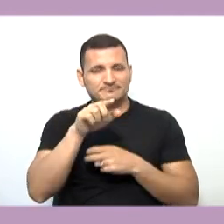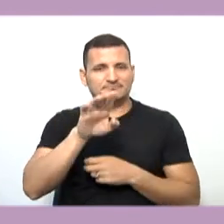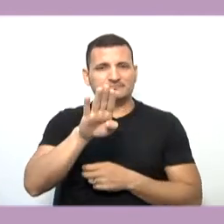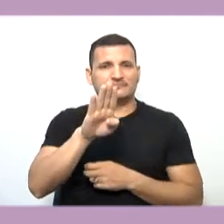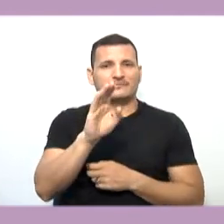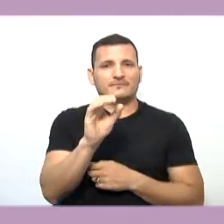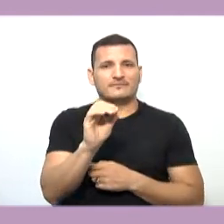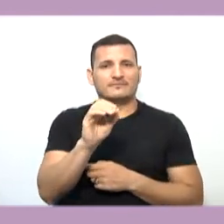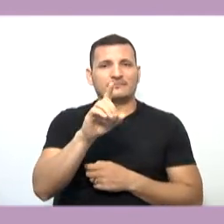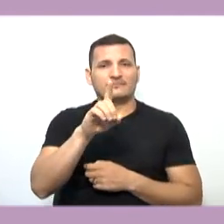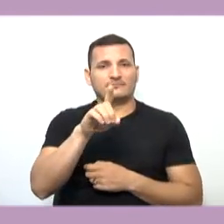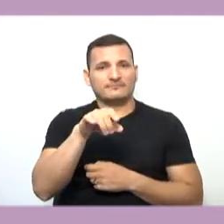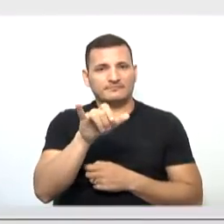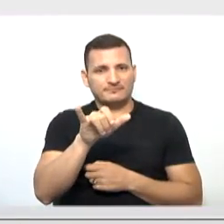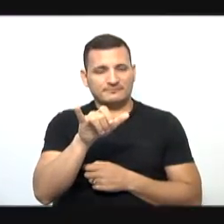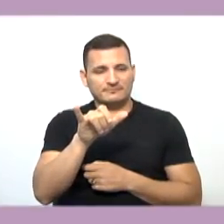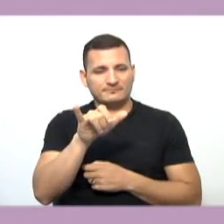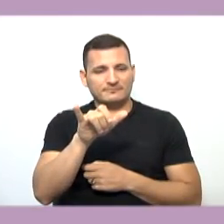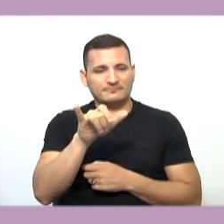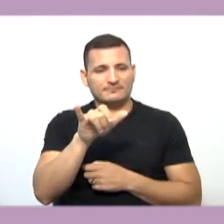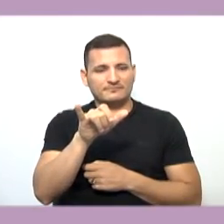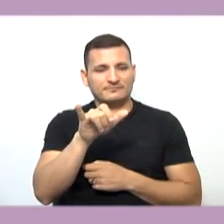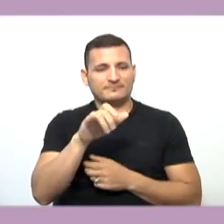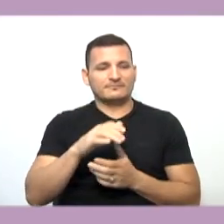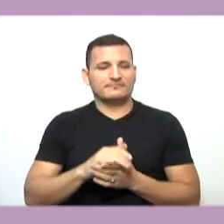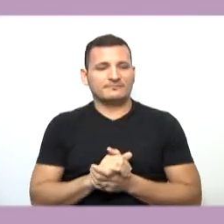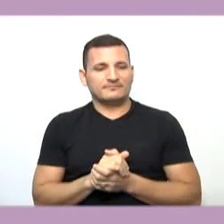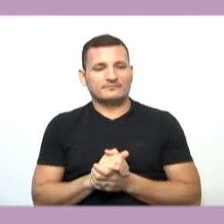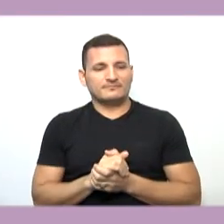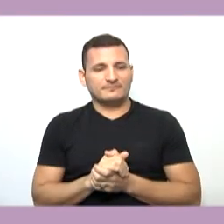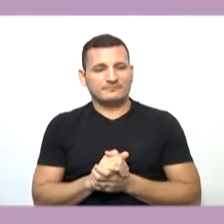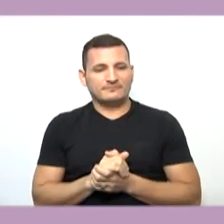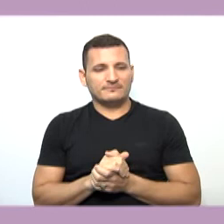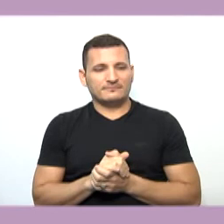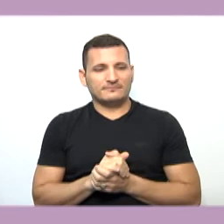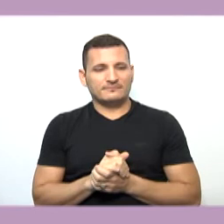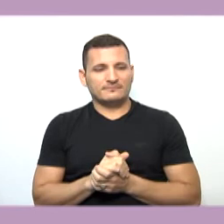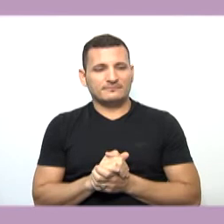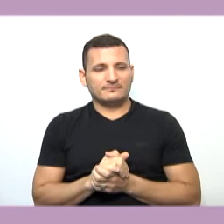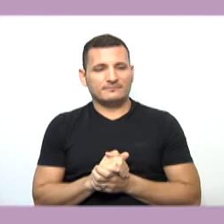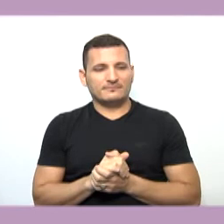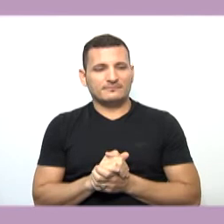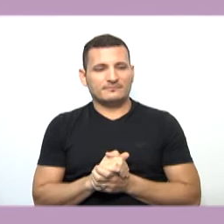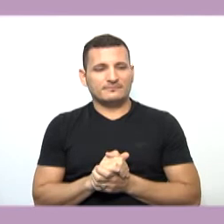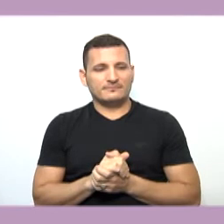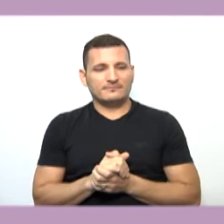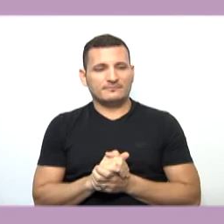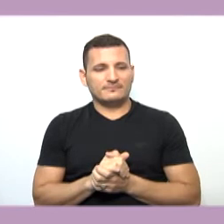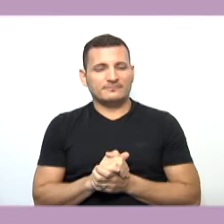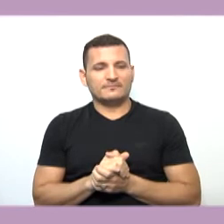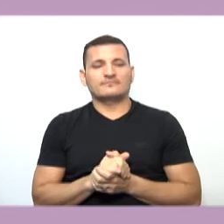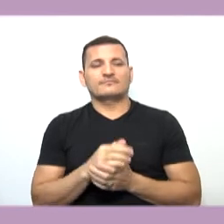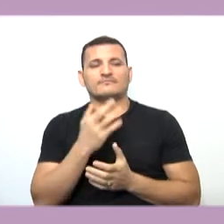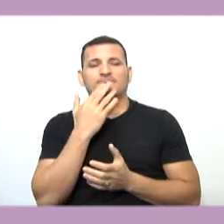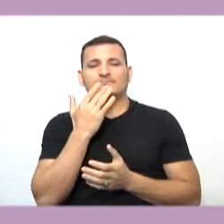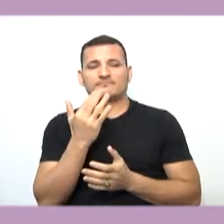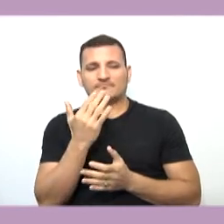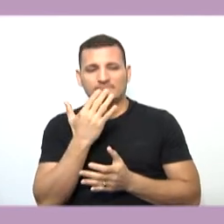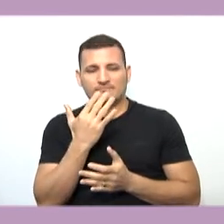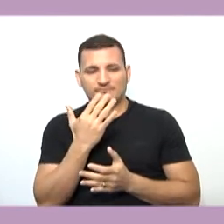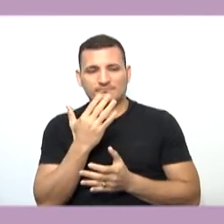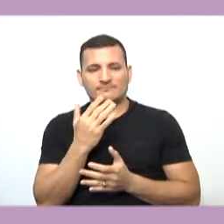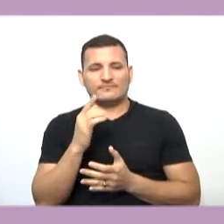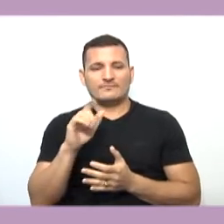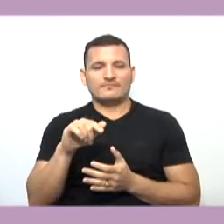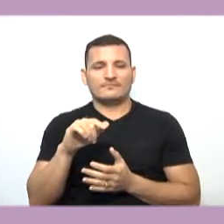vou colocar um aqui ao lado do outro para fazer as comparações. Ó, como é que ficou essa cor? É essa